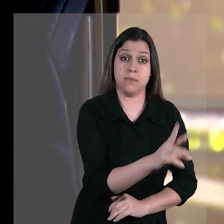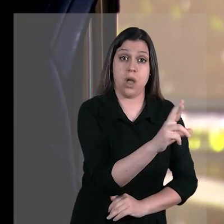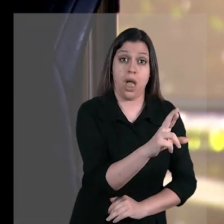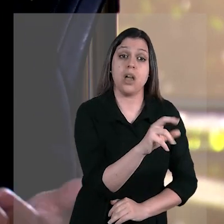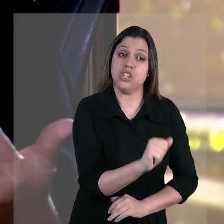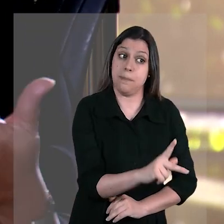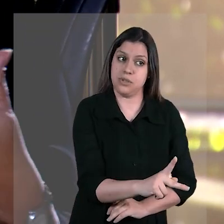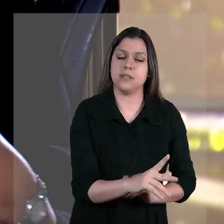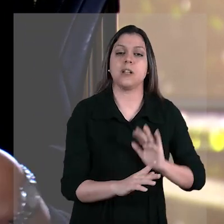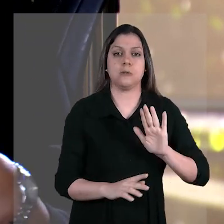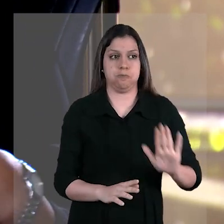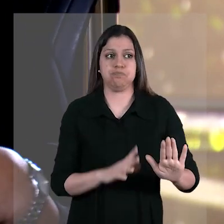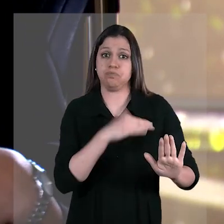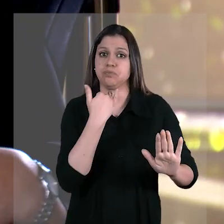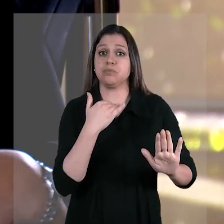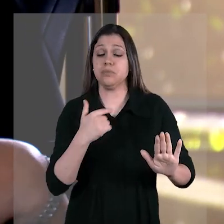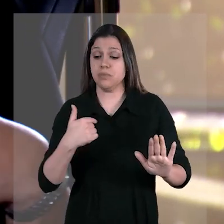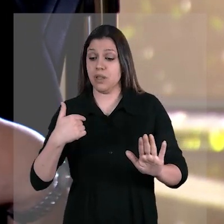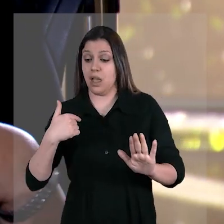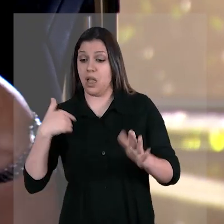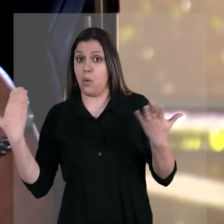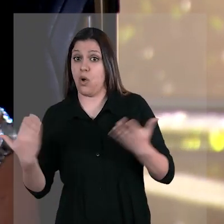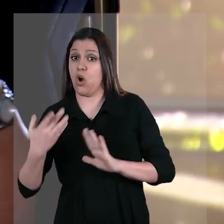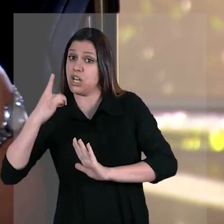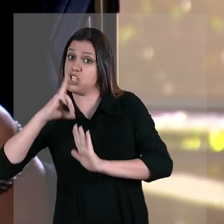aposentadoria, eu terei direito a